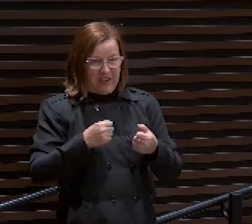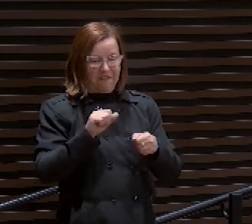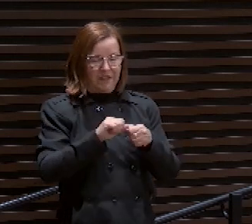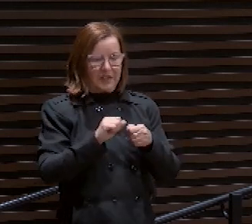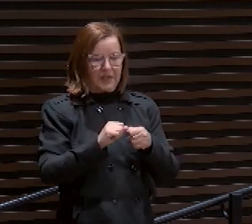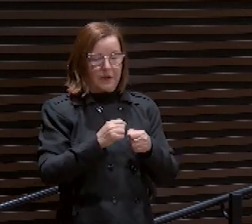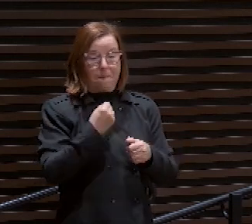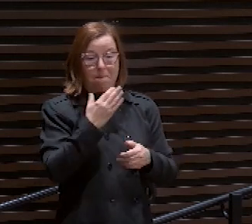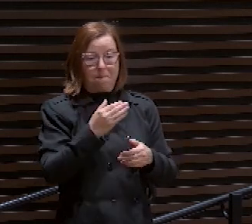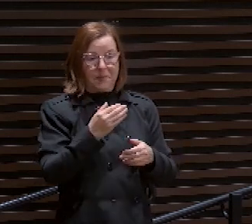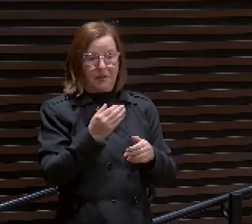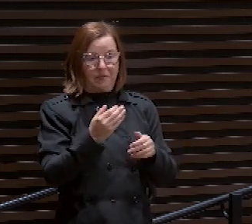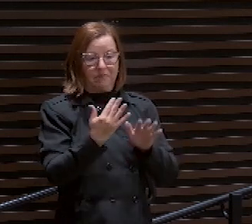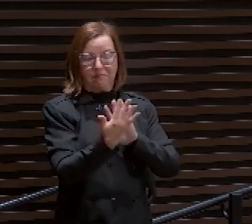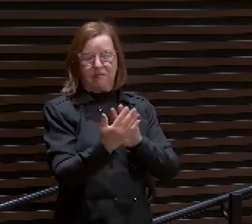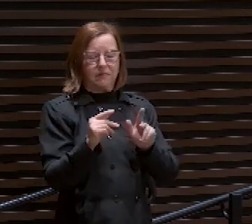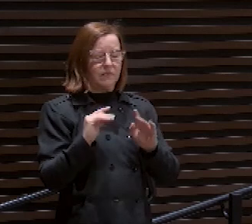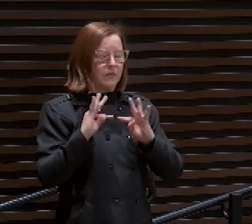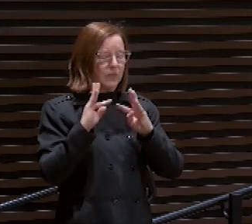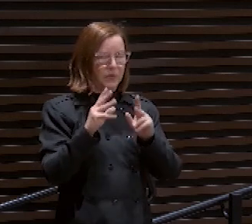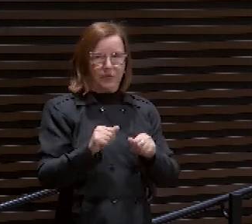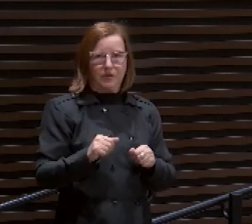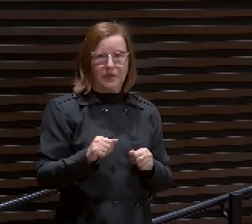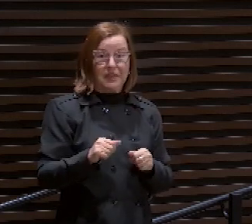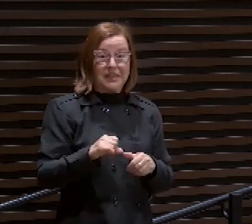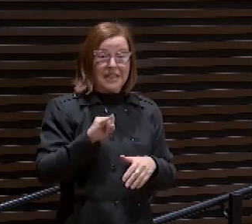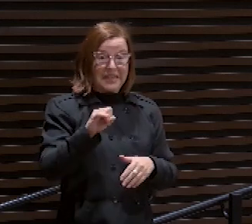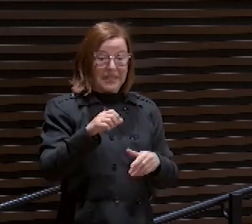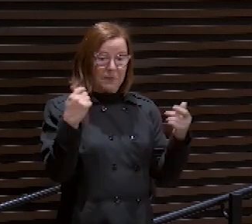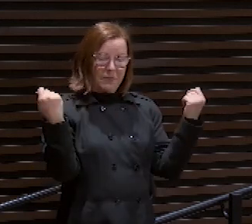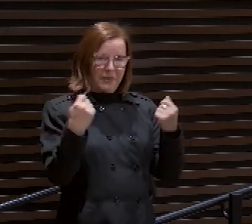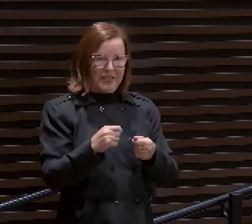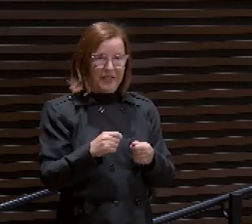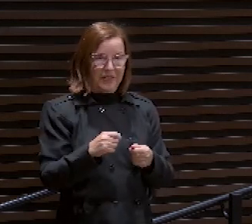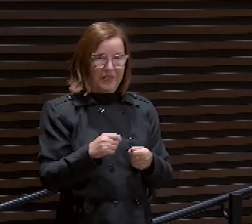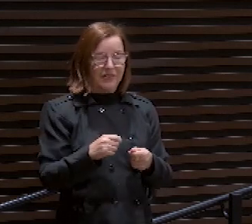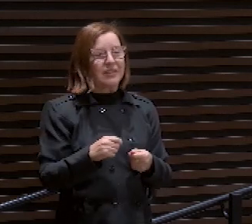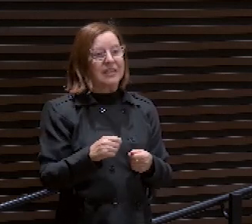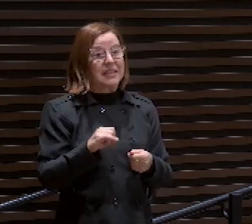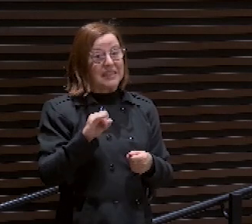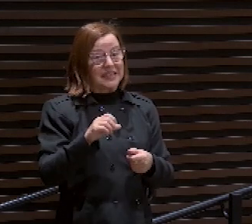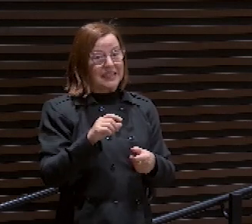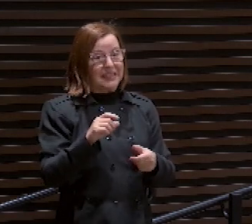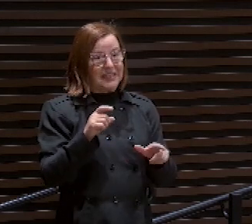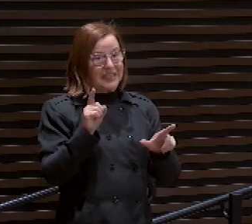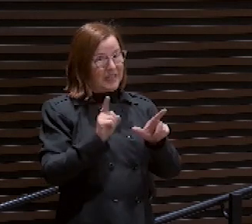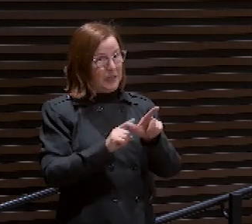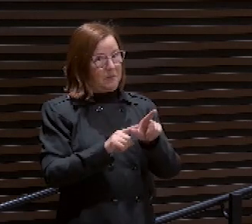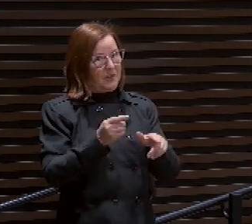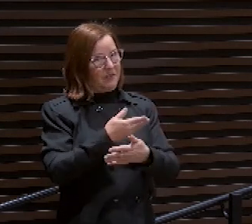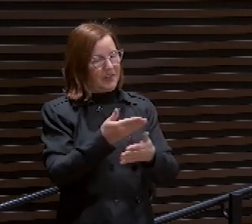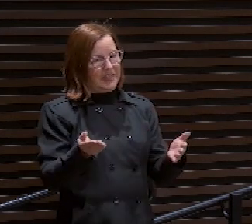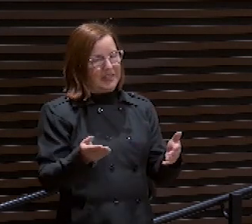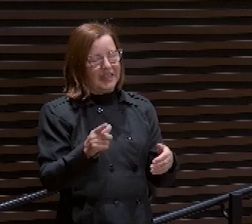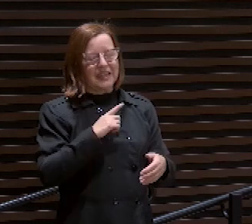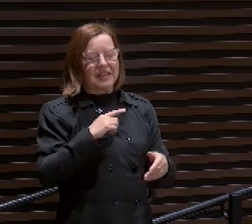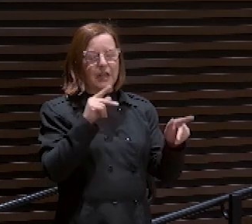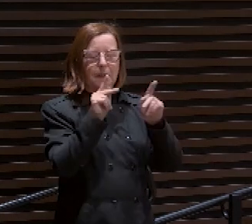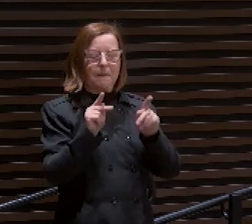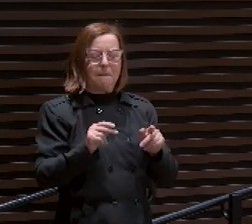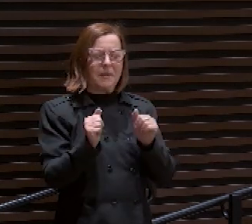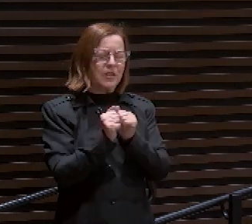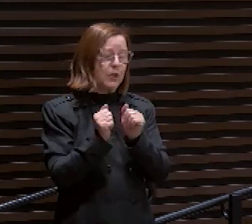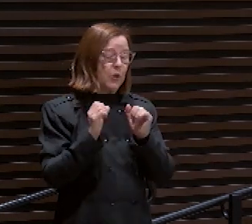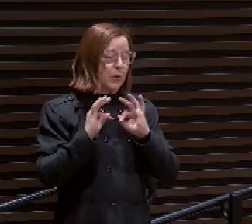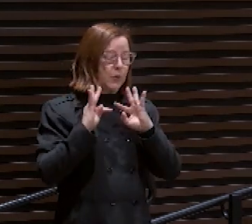Se possível, quanto depender de vós, tende paz com todos os homens. Não vos vingueis a